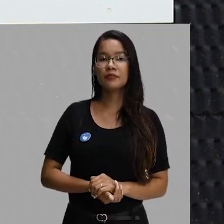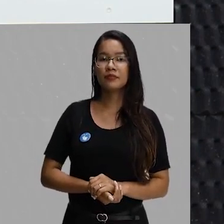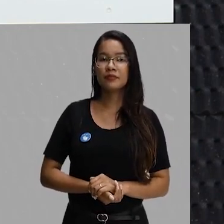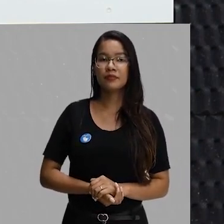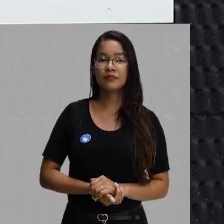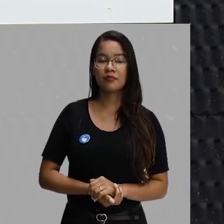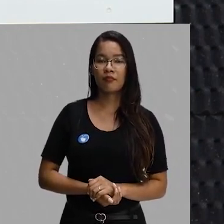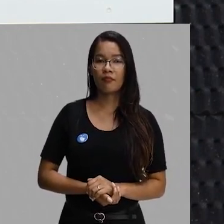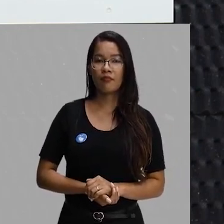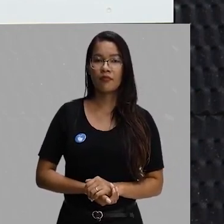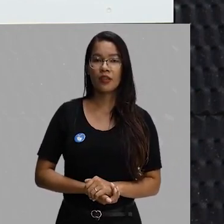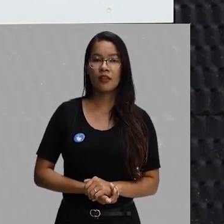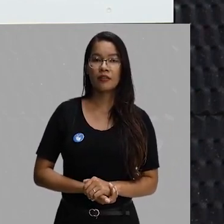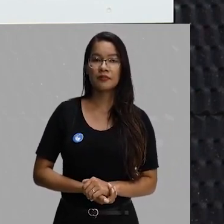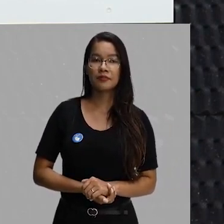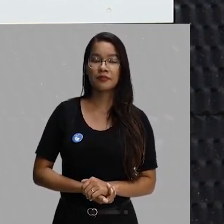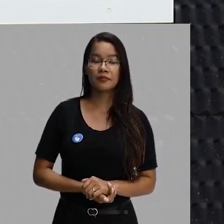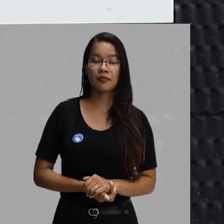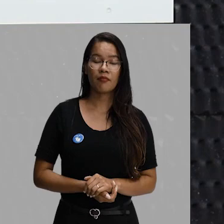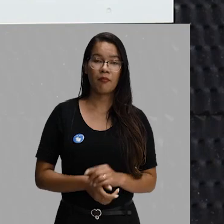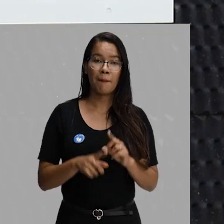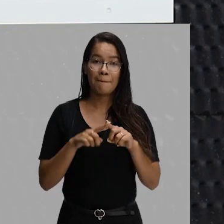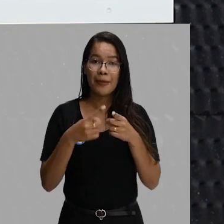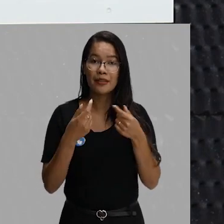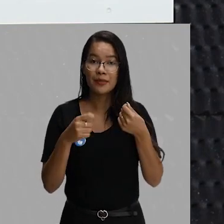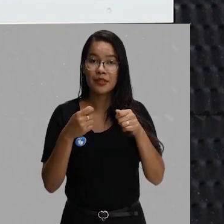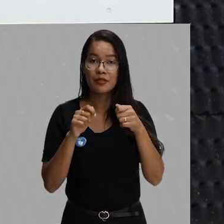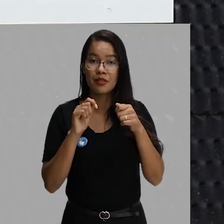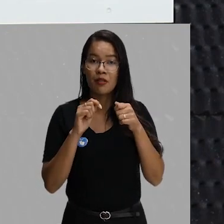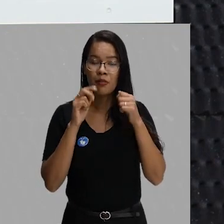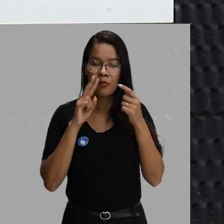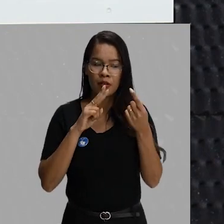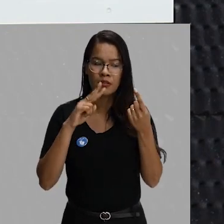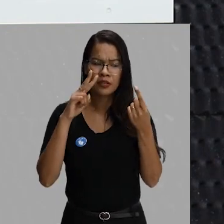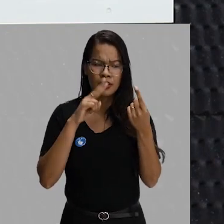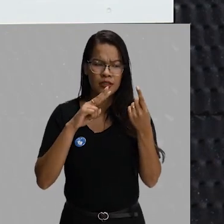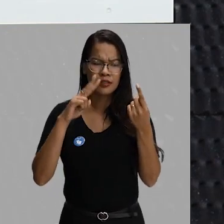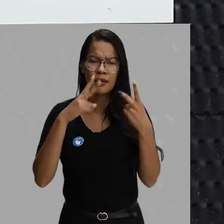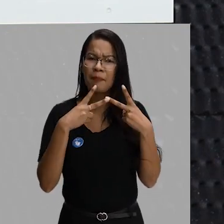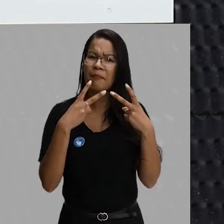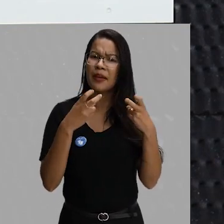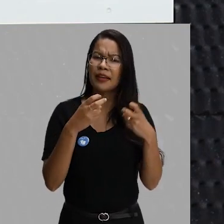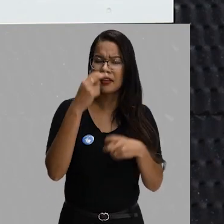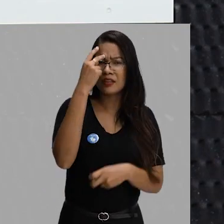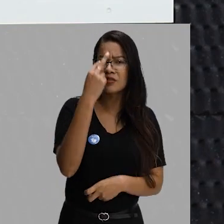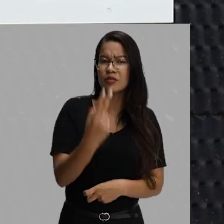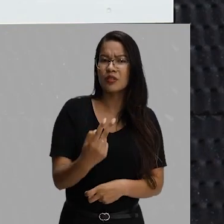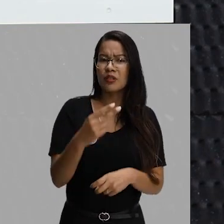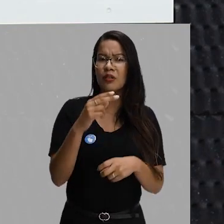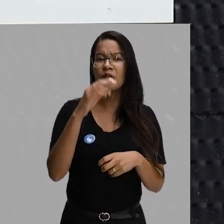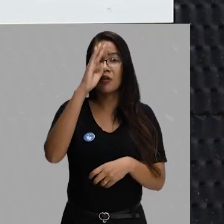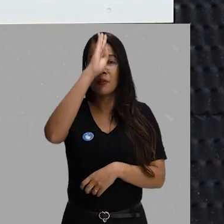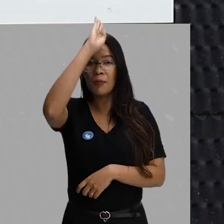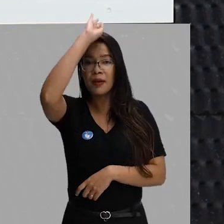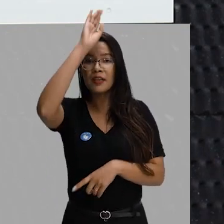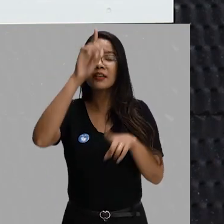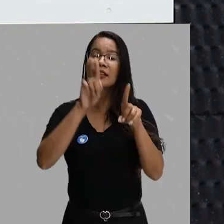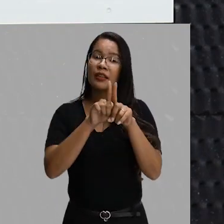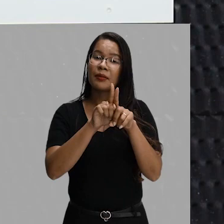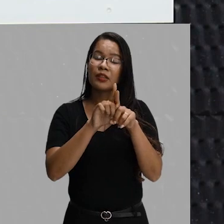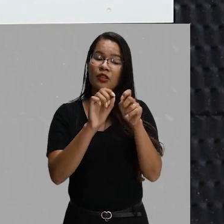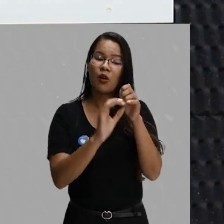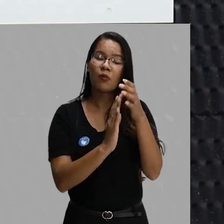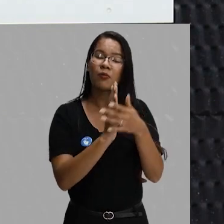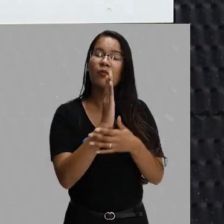primeiros a chegarem em Roma. Mas é preciso observar que a história romana é uma história também do povoamento, da